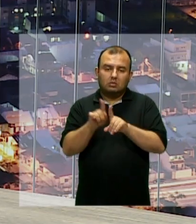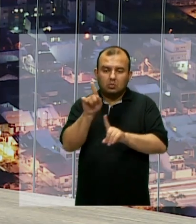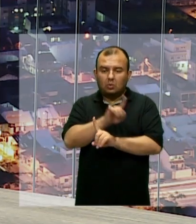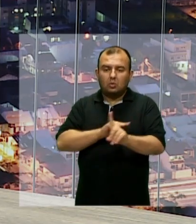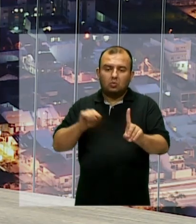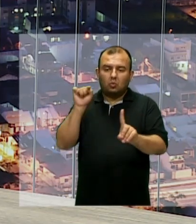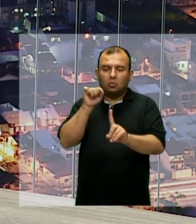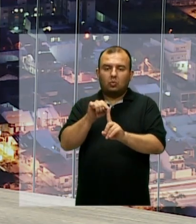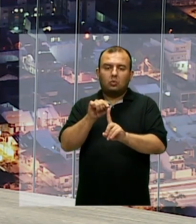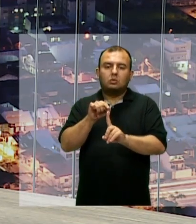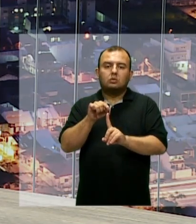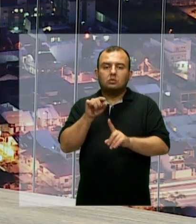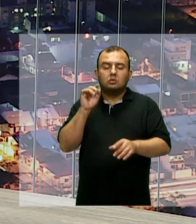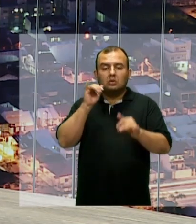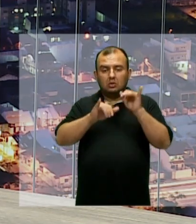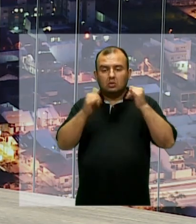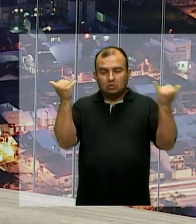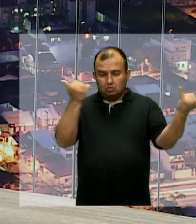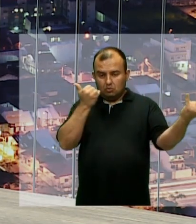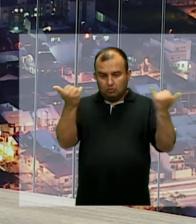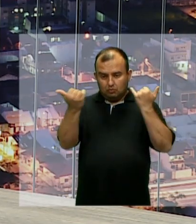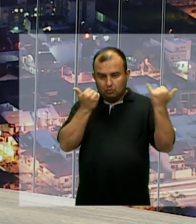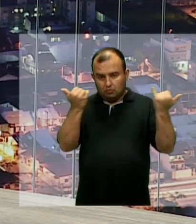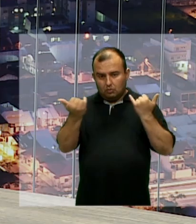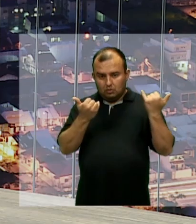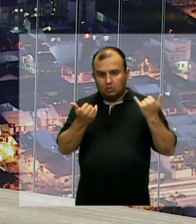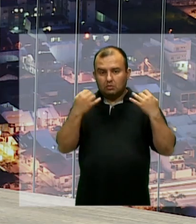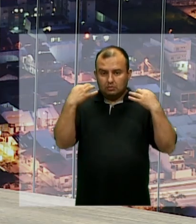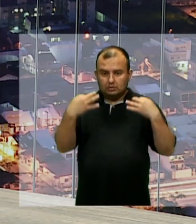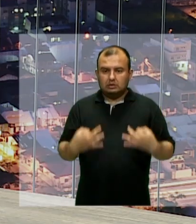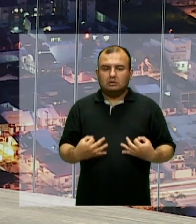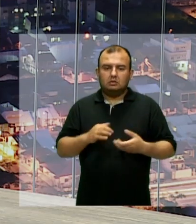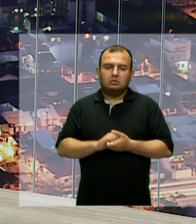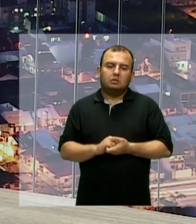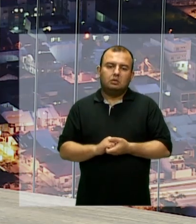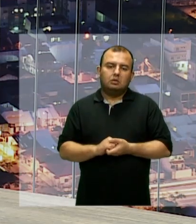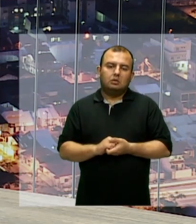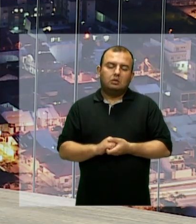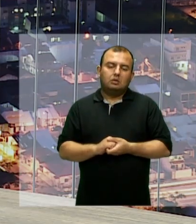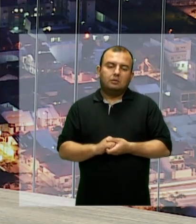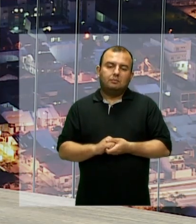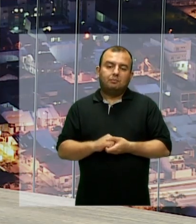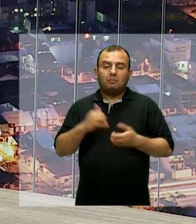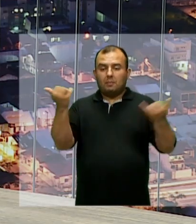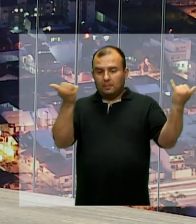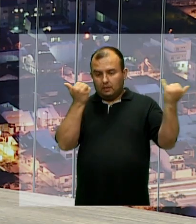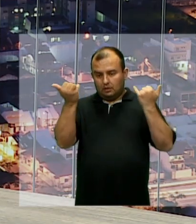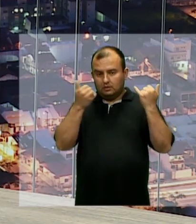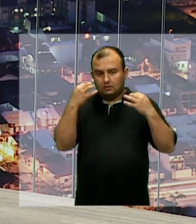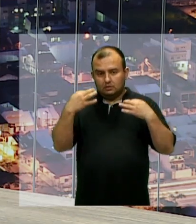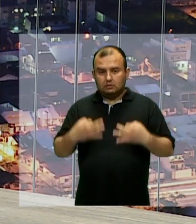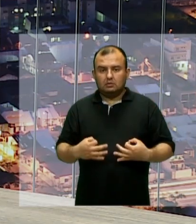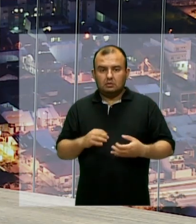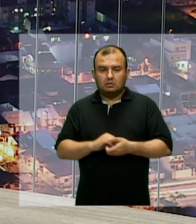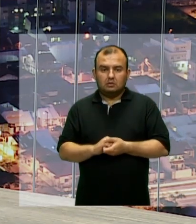objetivo também de informar e de informar de forma correta. Falando em informar de forma correta,